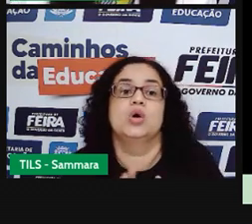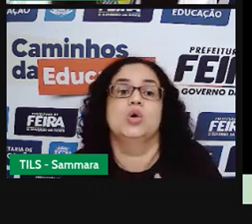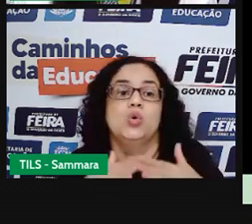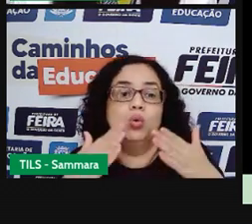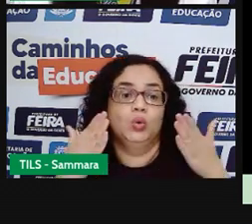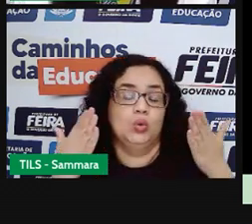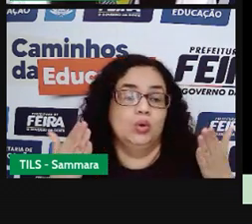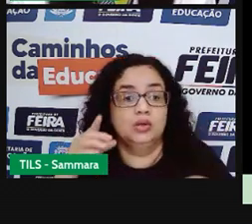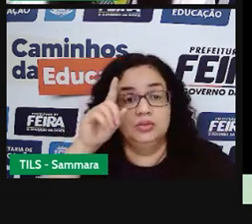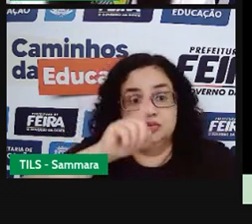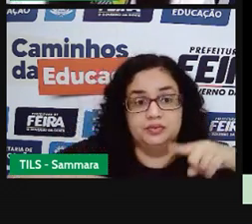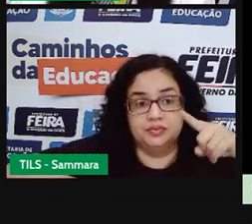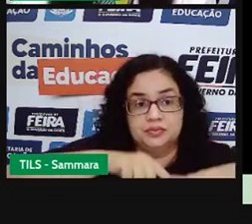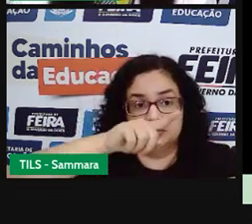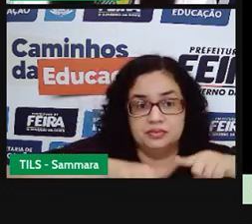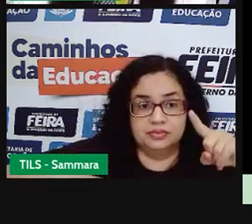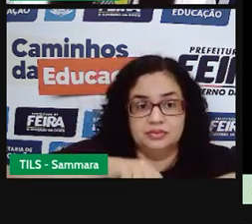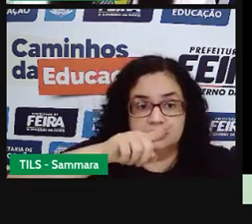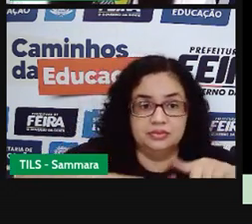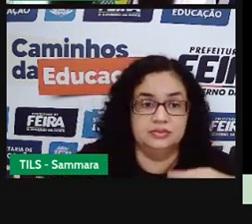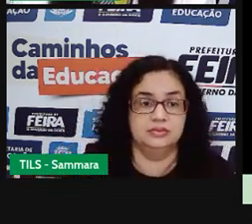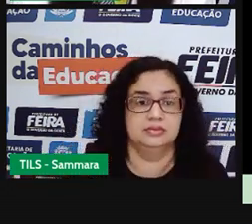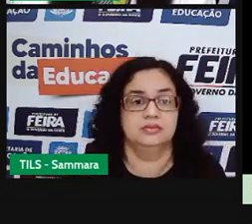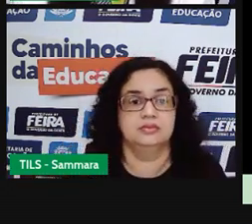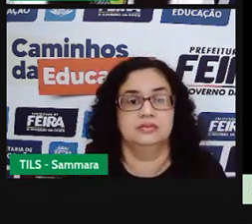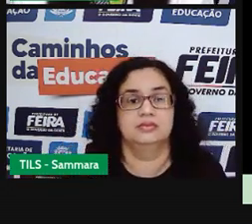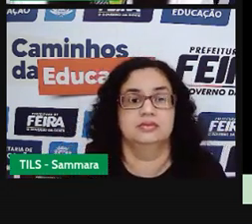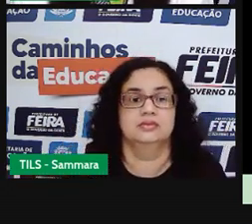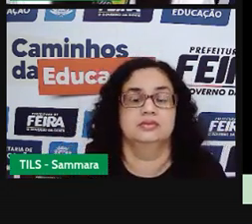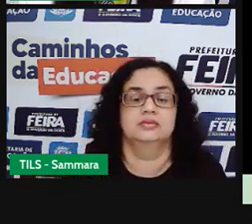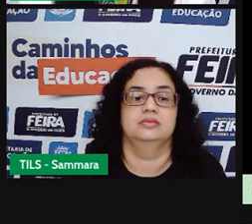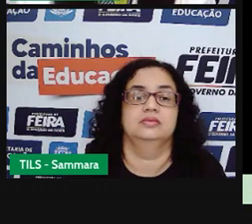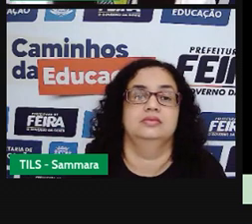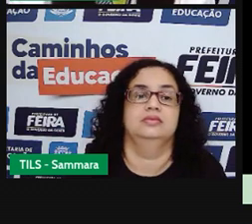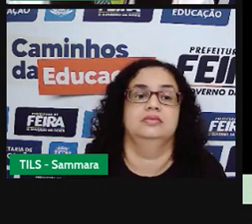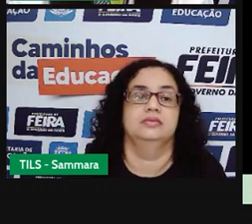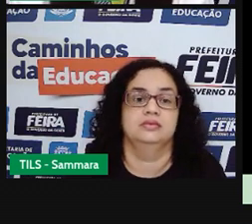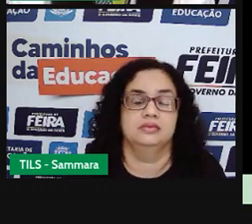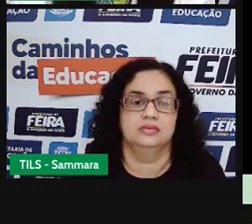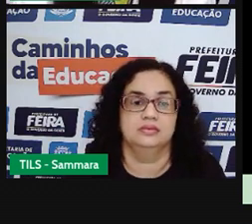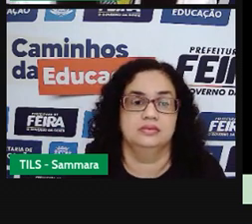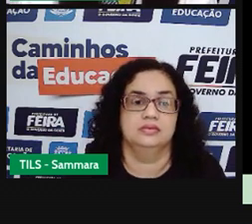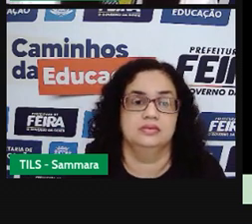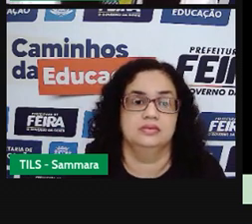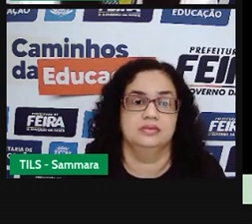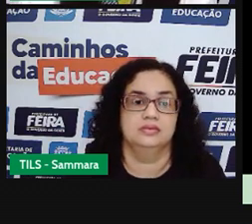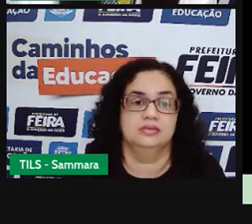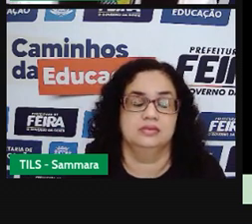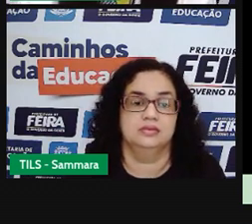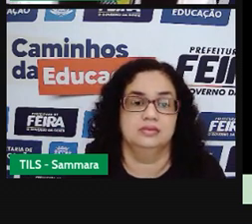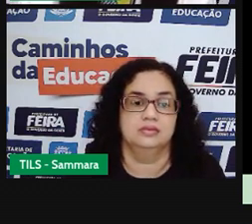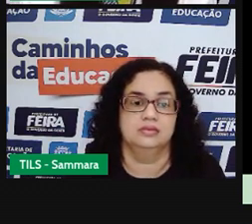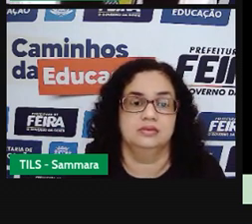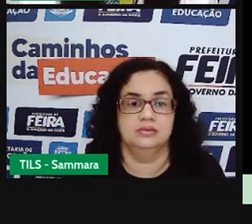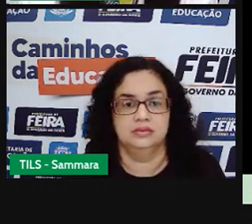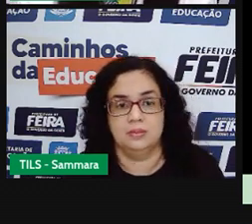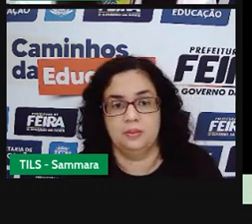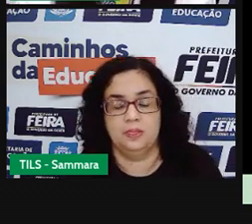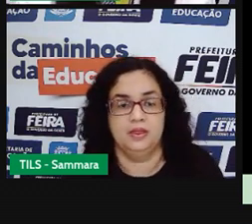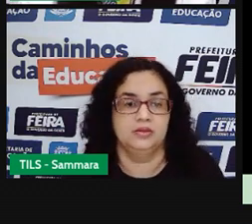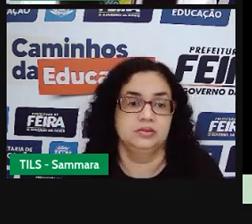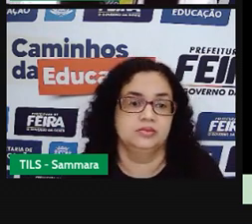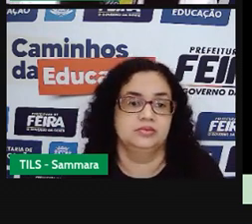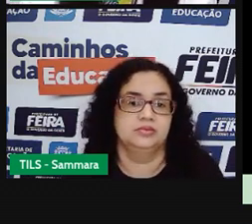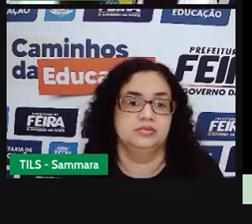o algo que está presente aí no cotidiano nas nossas visões no dia a dia que se